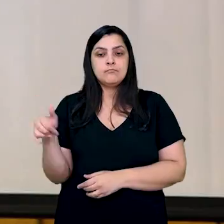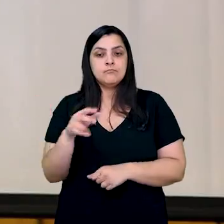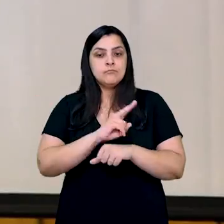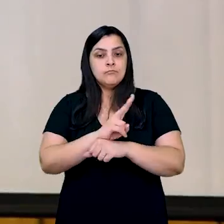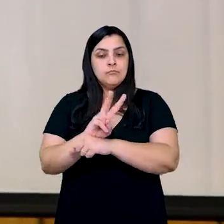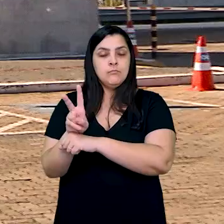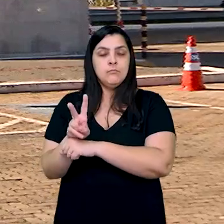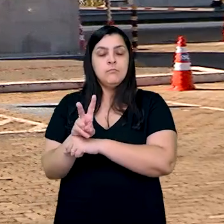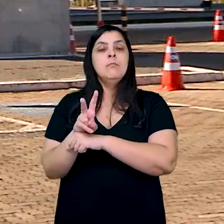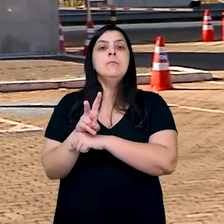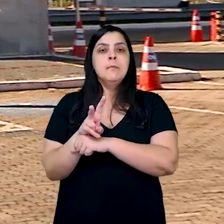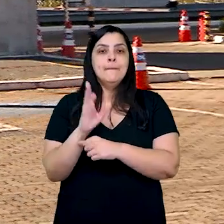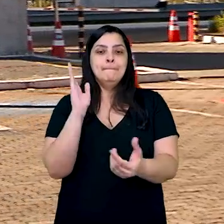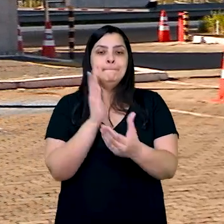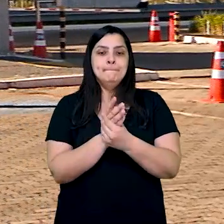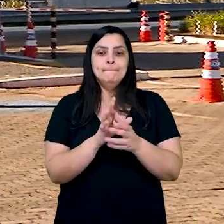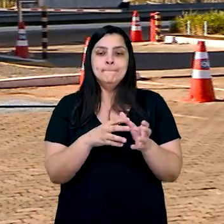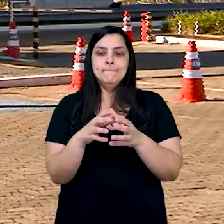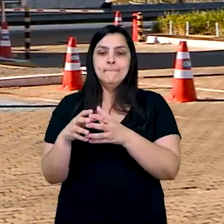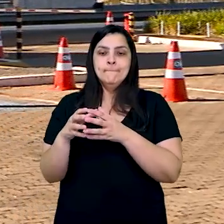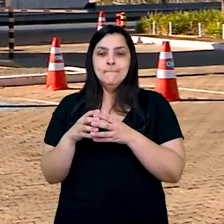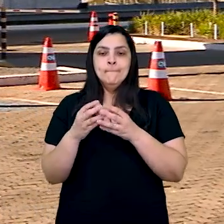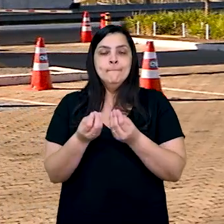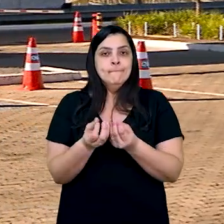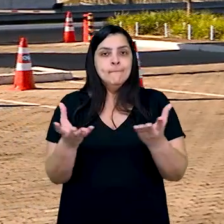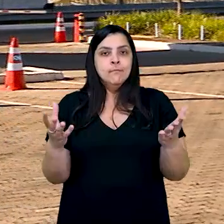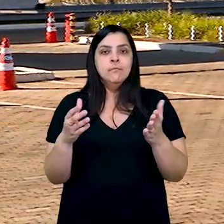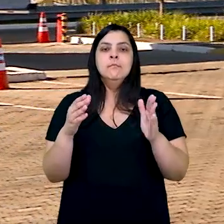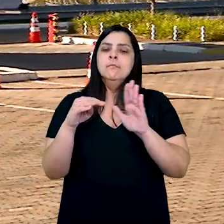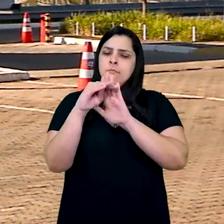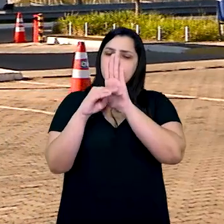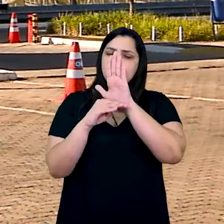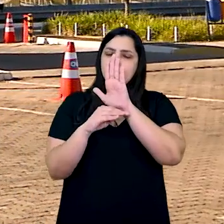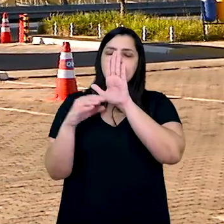CNJ para monitorar ações judiciais coletivas e